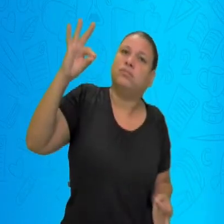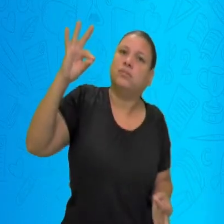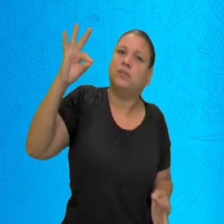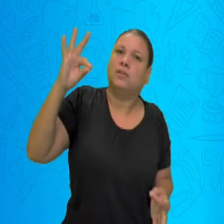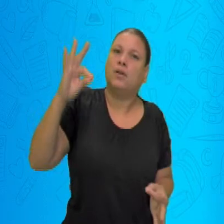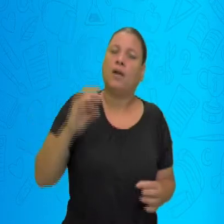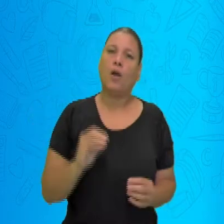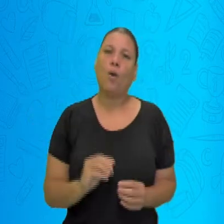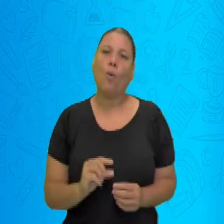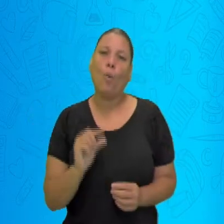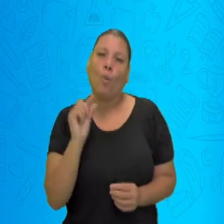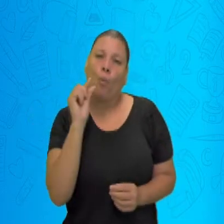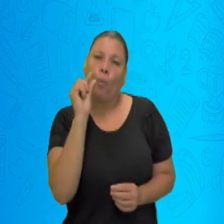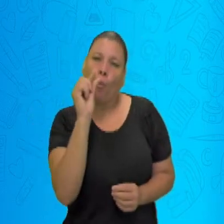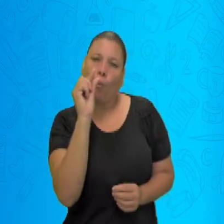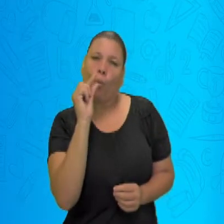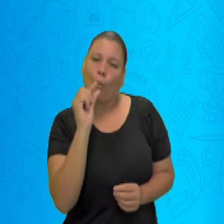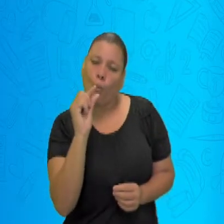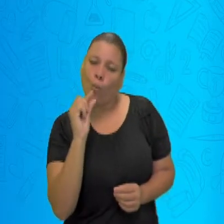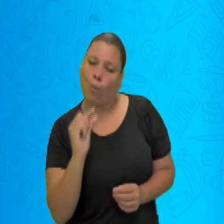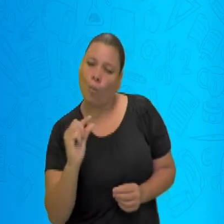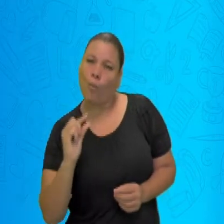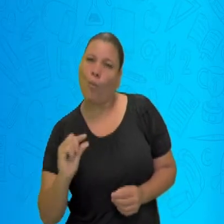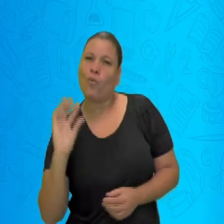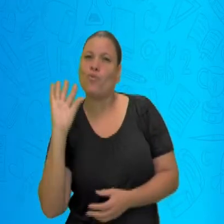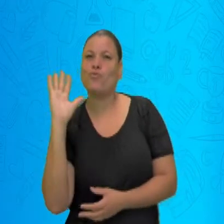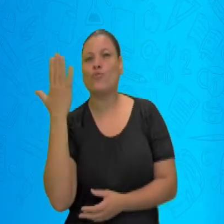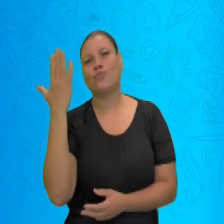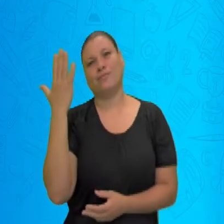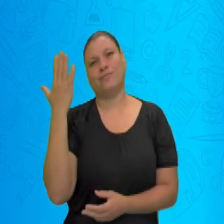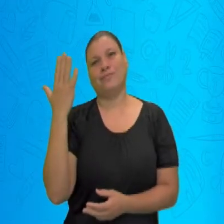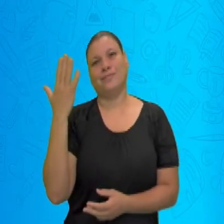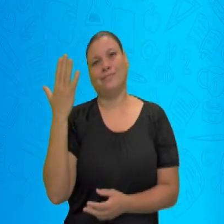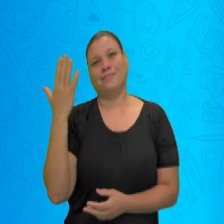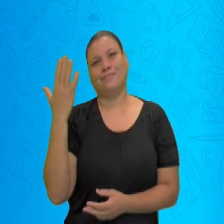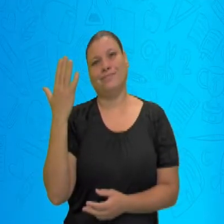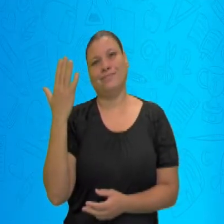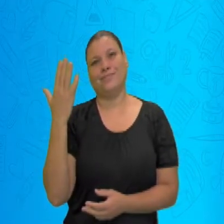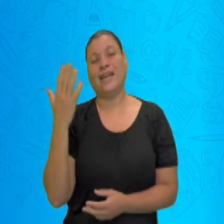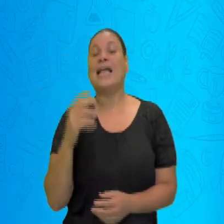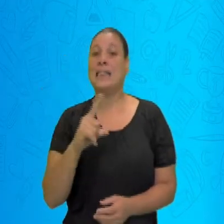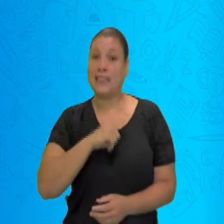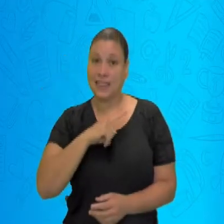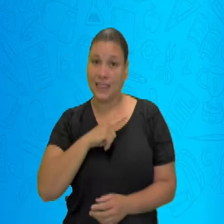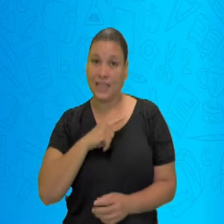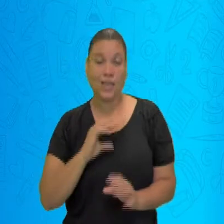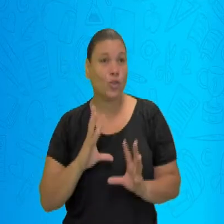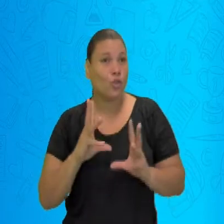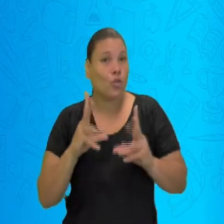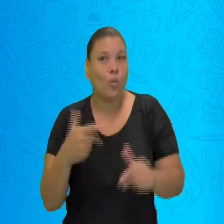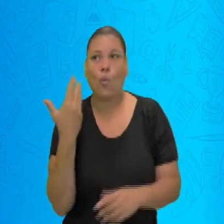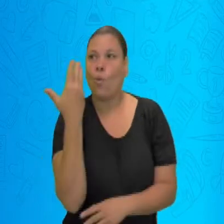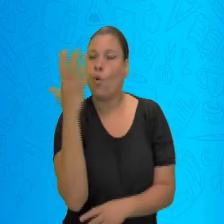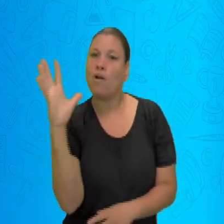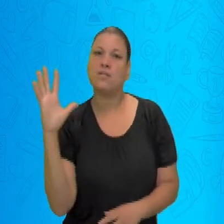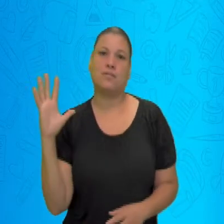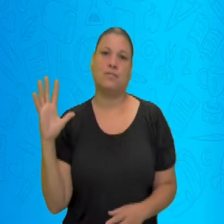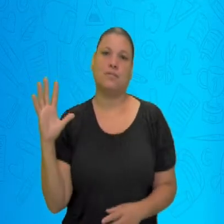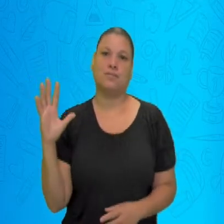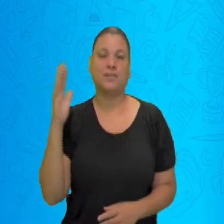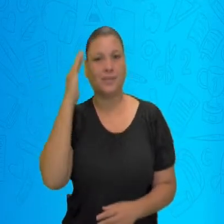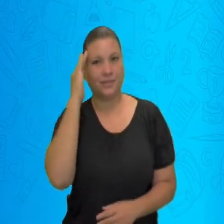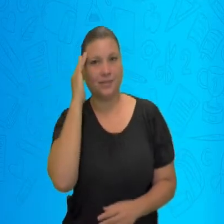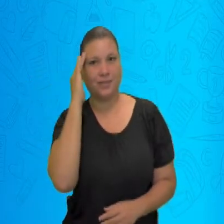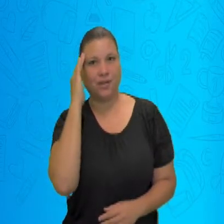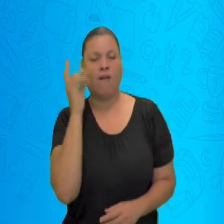pega todas as zonas climáticas. Então, nós vamos observar isso